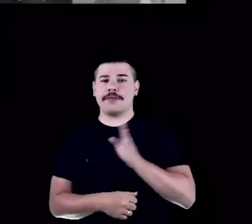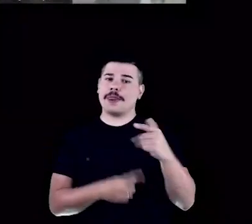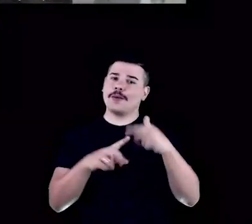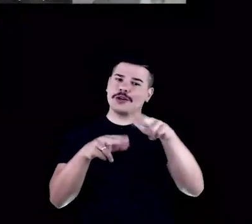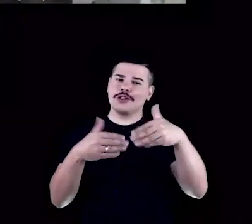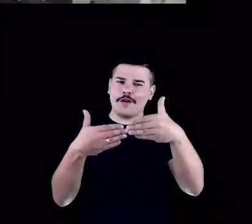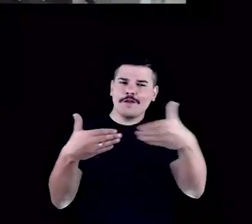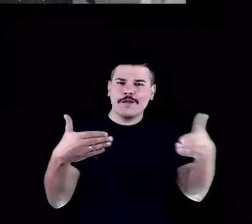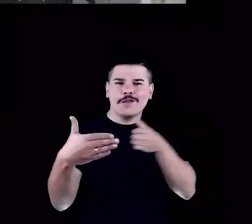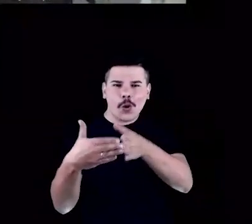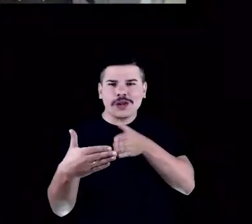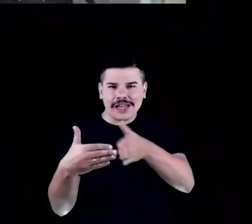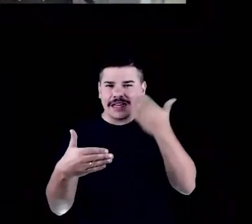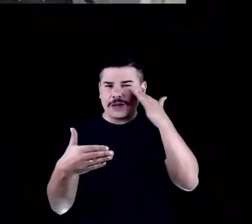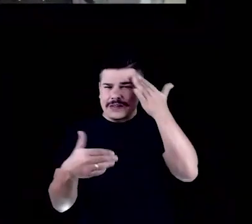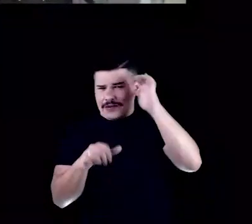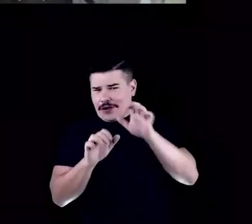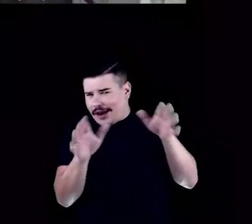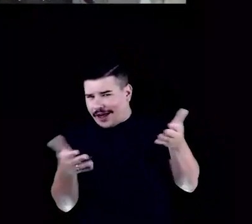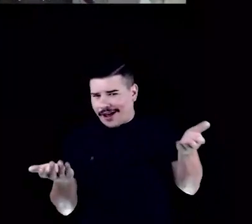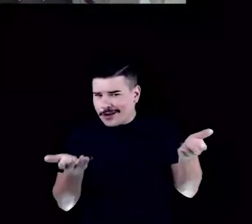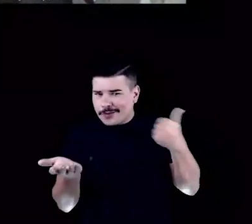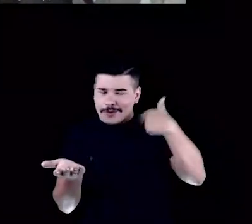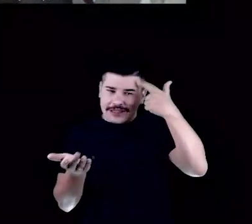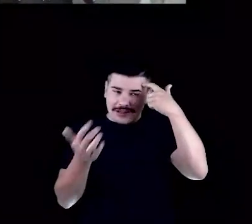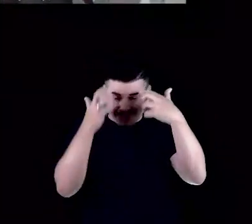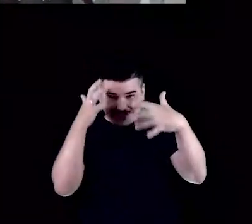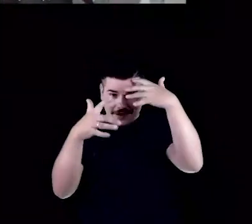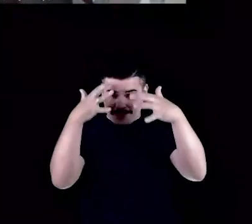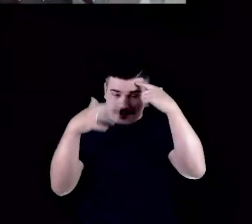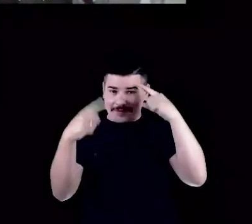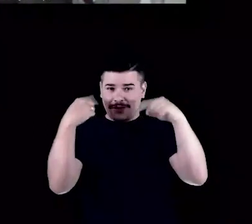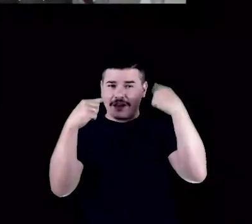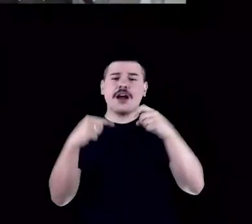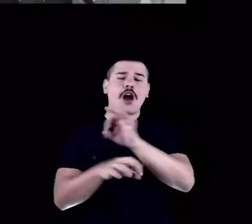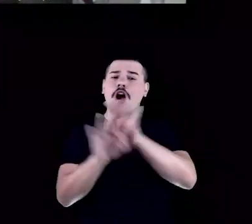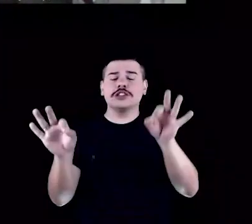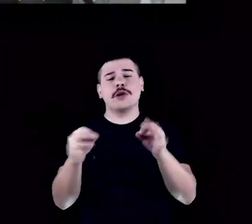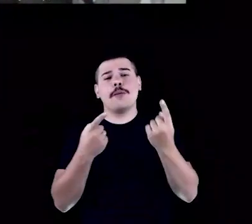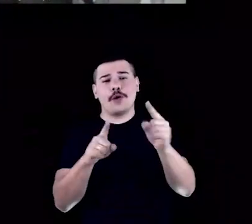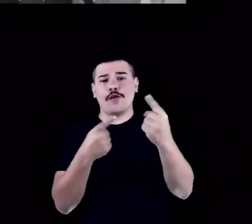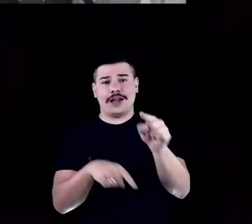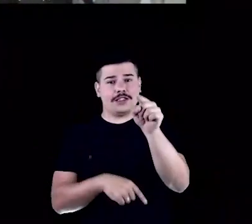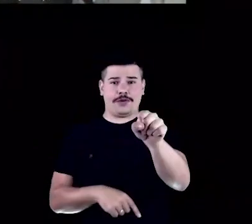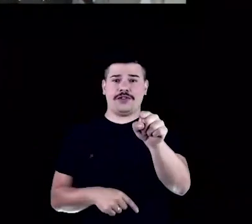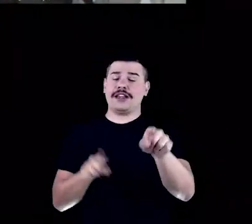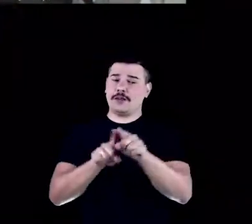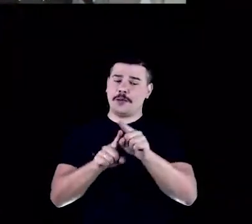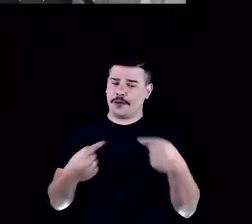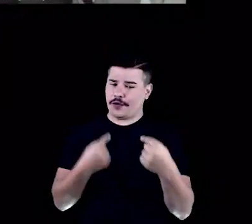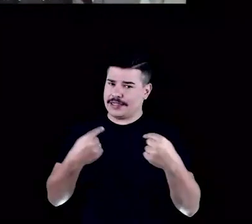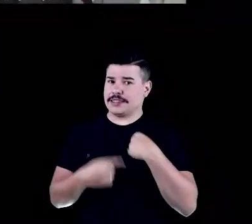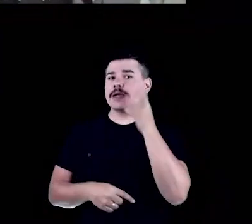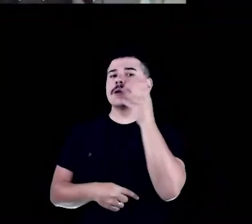pouco da fronteira. Não sei se eu fui claro no meu pensamento, mas é uma coisa que eu vejo. Vou fazer uma mega provocação para vocês dois